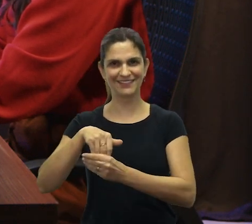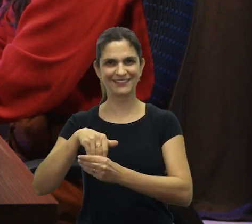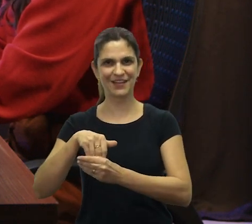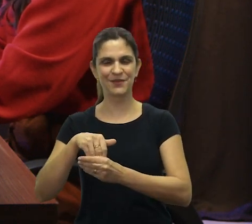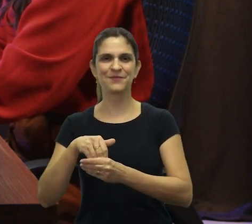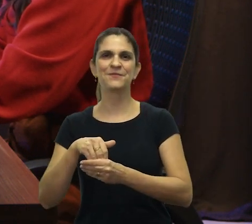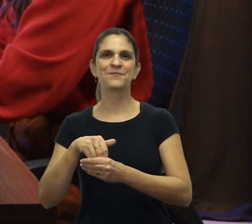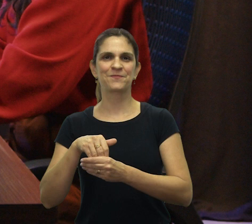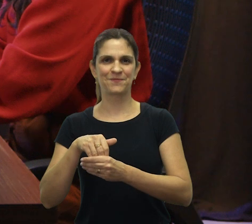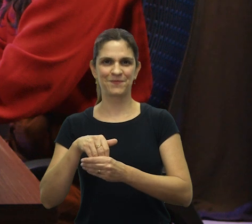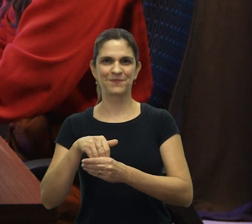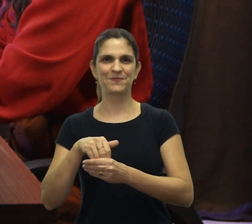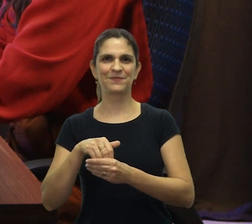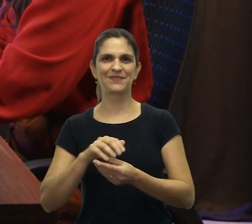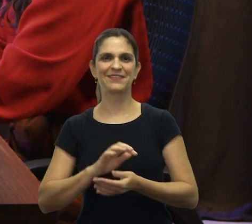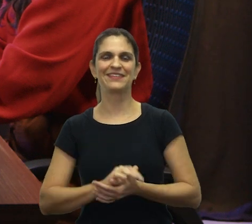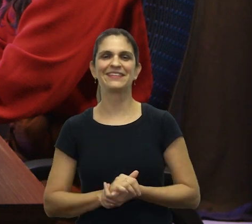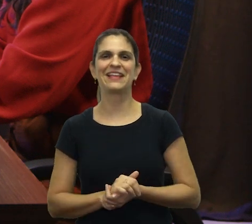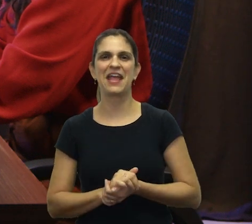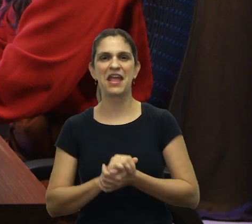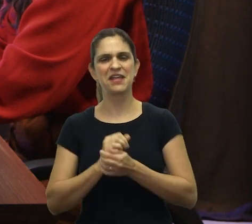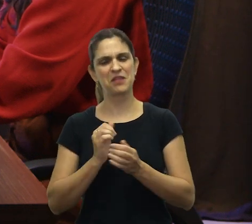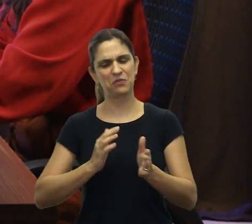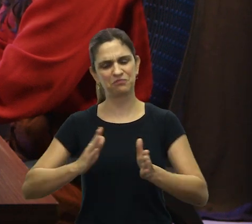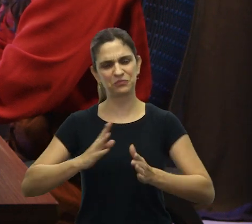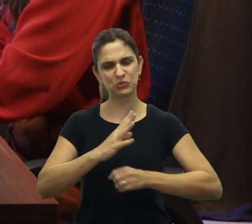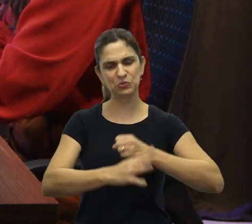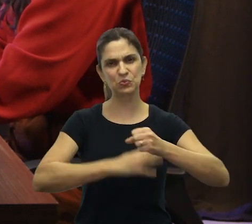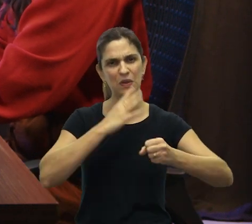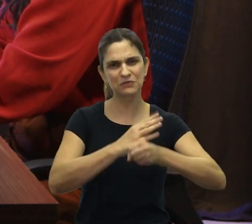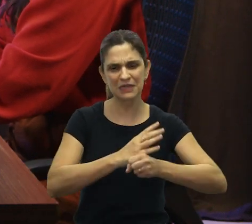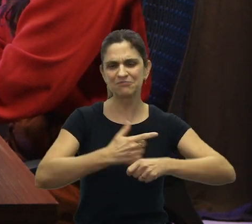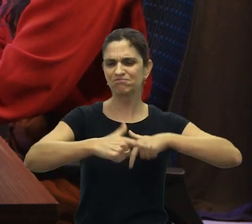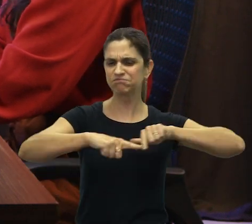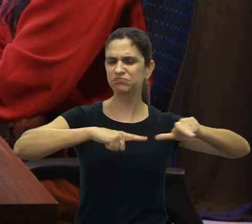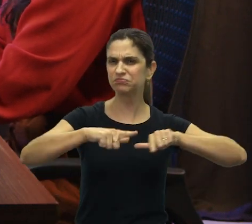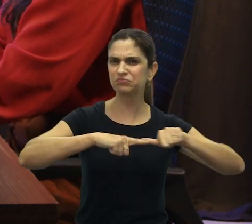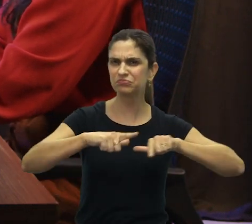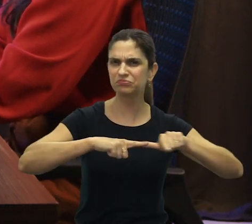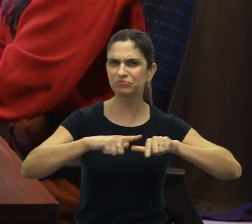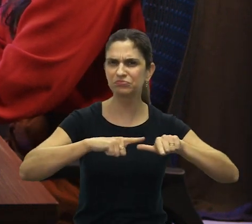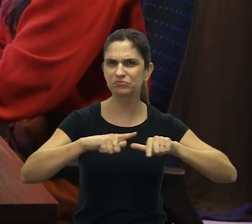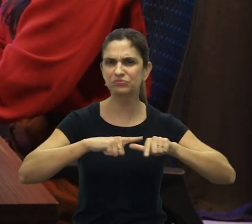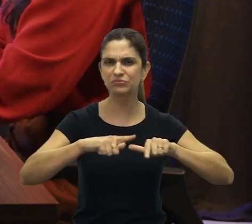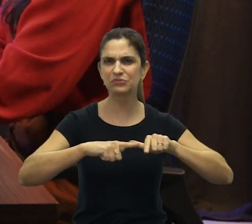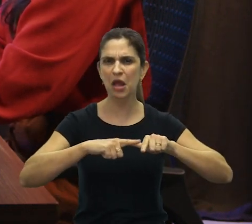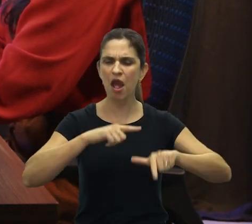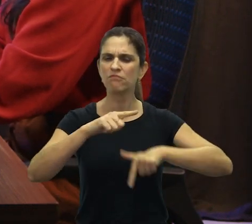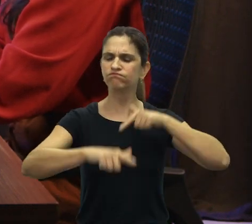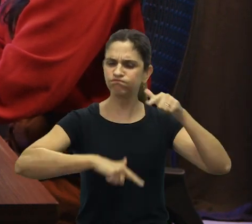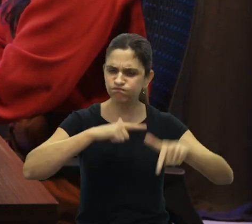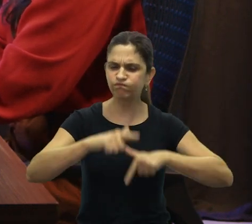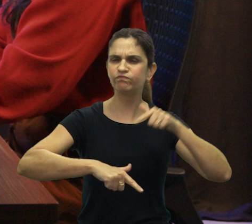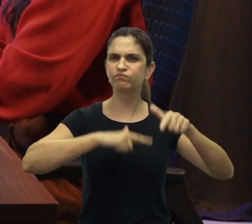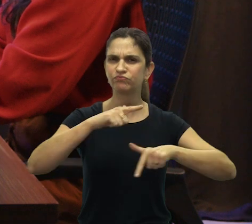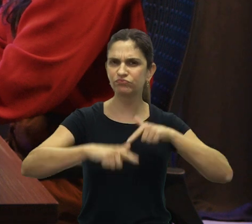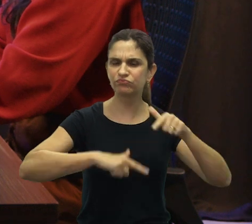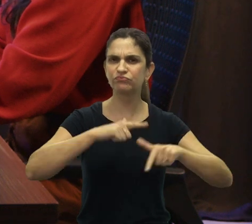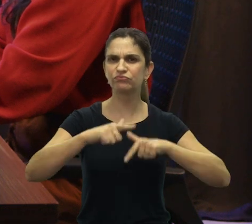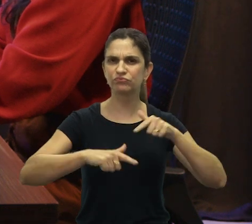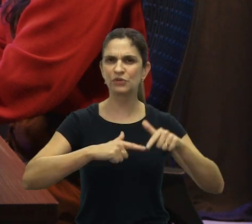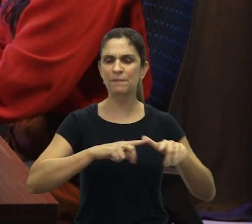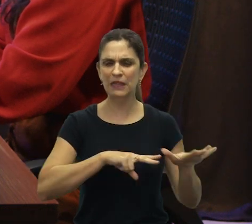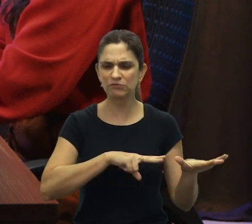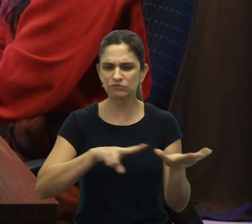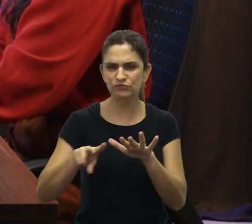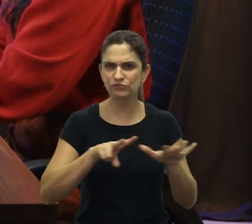da eleição, eu falo, olha, eu fiz o meu máximo. Eu me doei esses 4 anos, trabalhei de maneira incessante, dia após